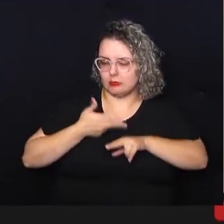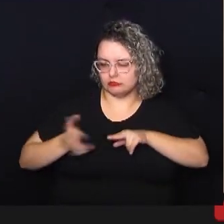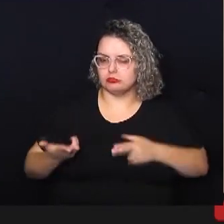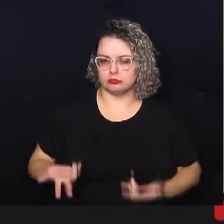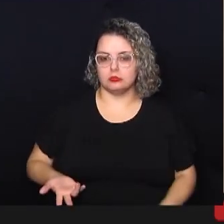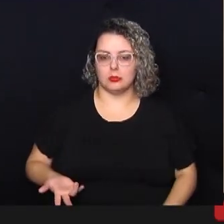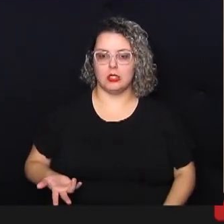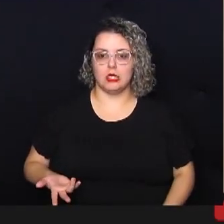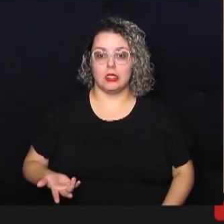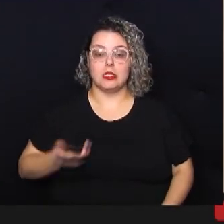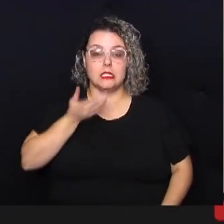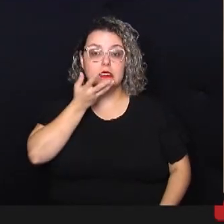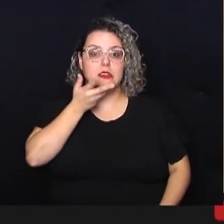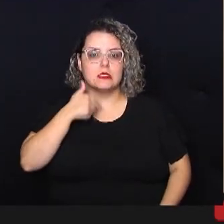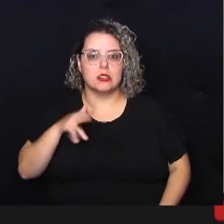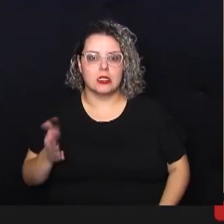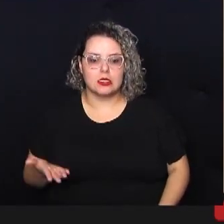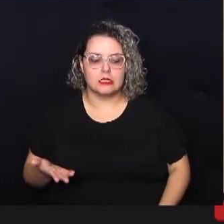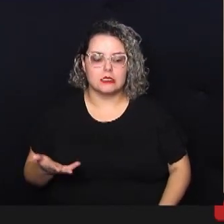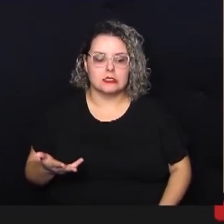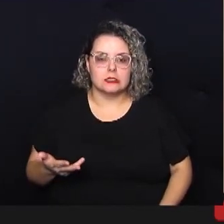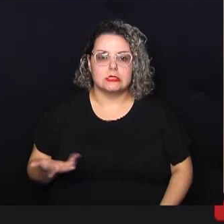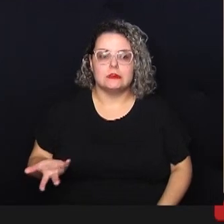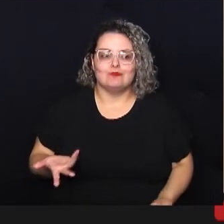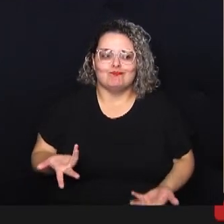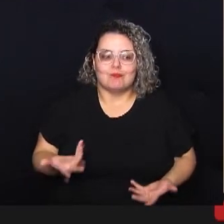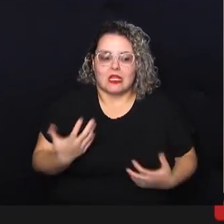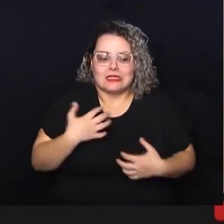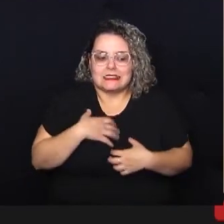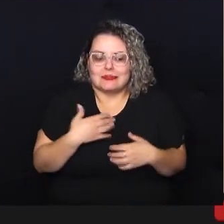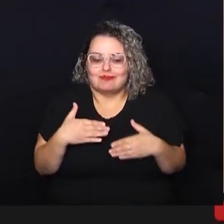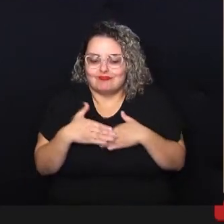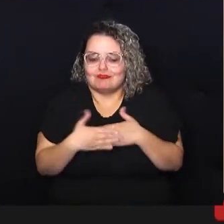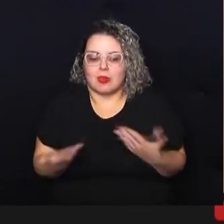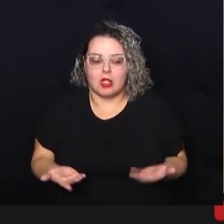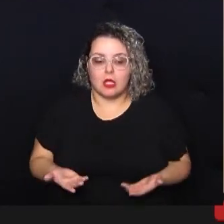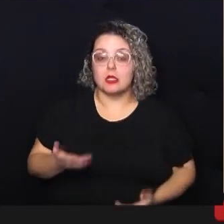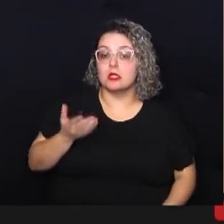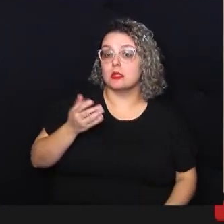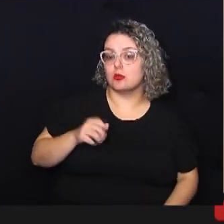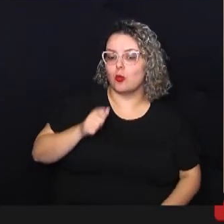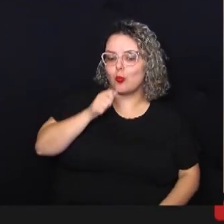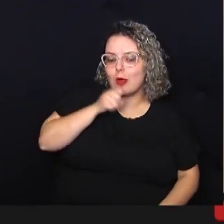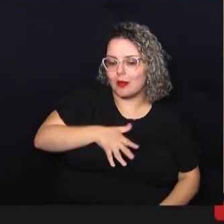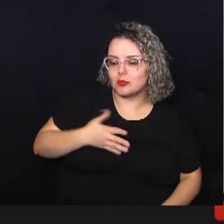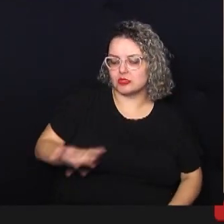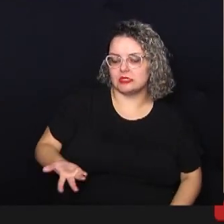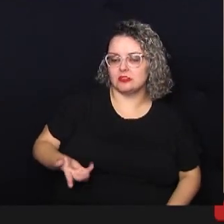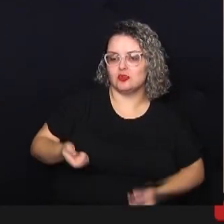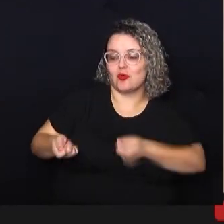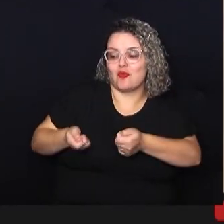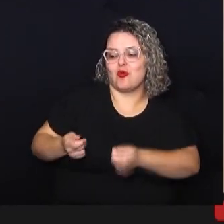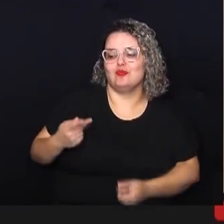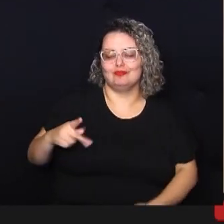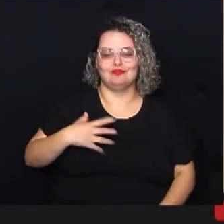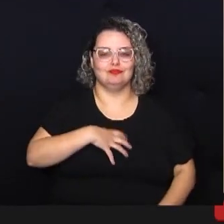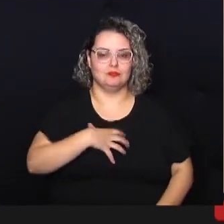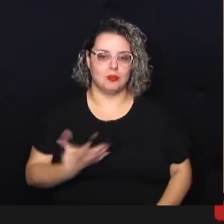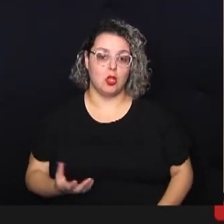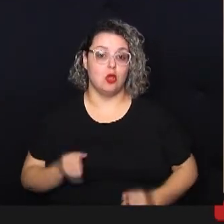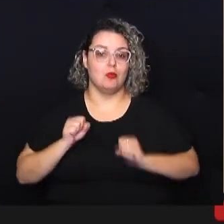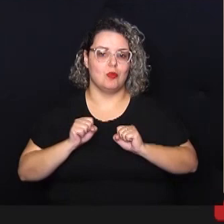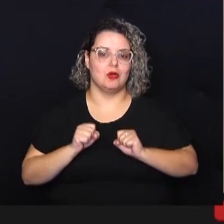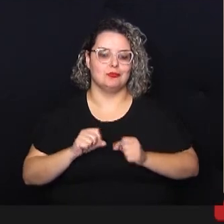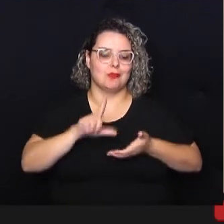na mão do abusador. Então, o abusador pode ameaçar, pode passar essas fotos para frente e várias outras coisas. Então, esse é um dos perigos.